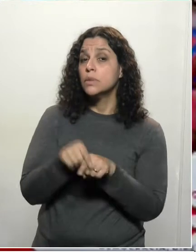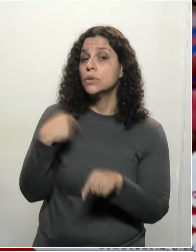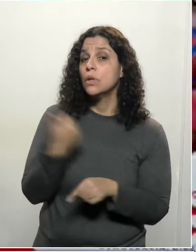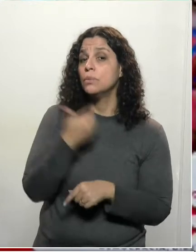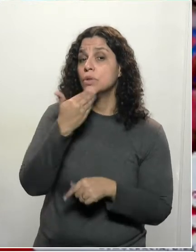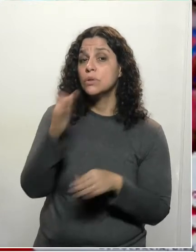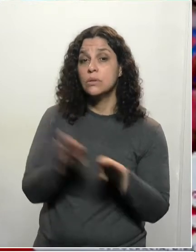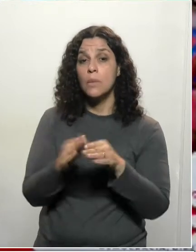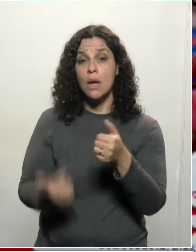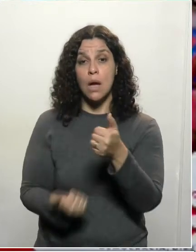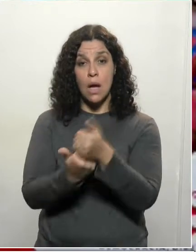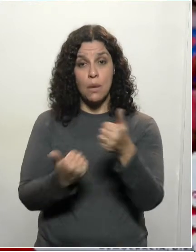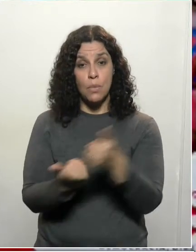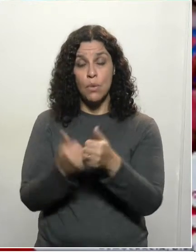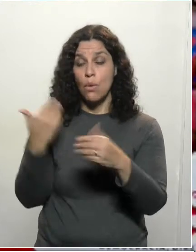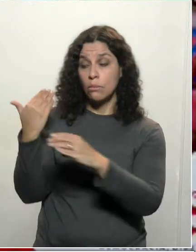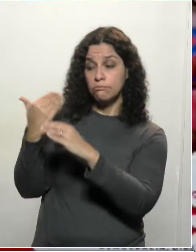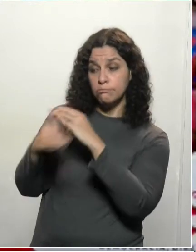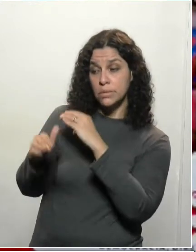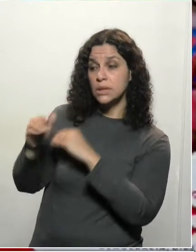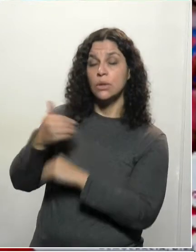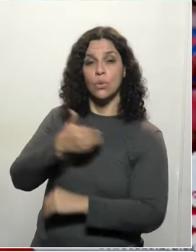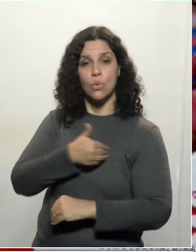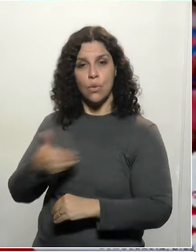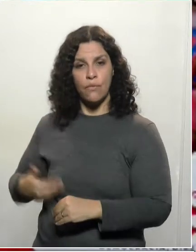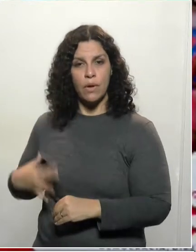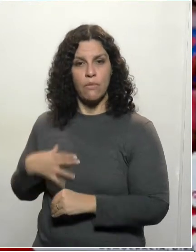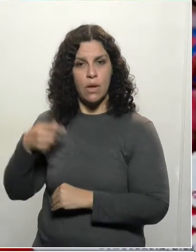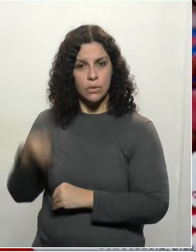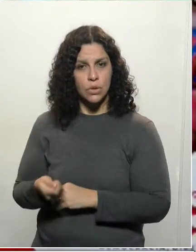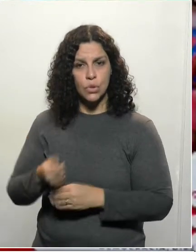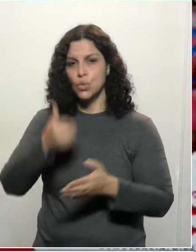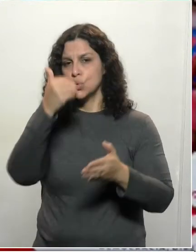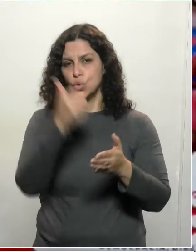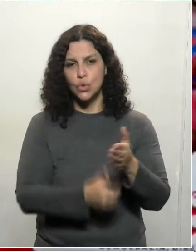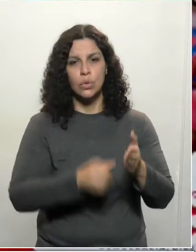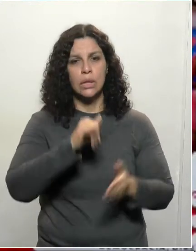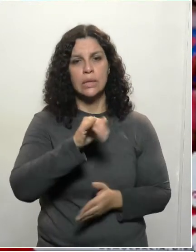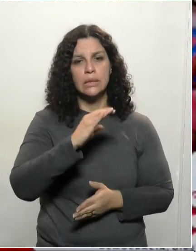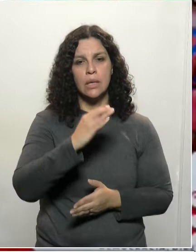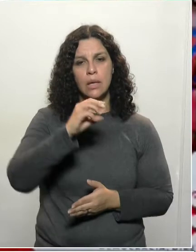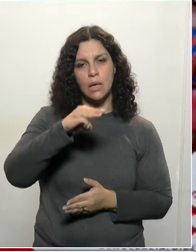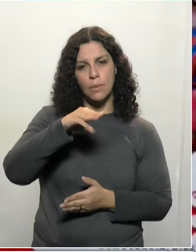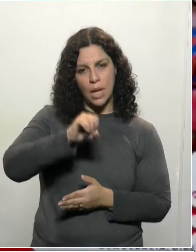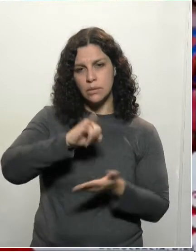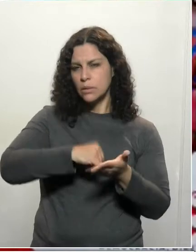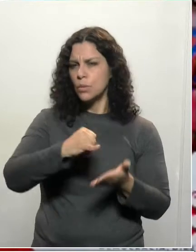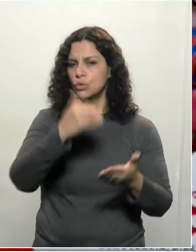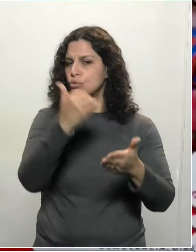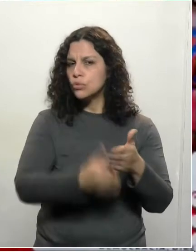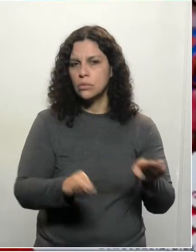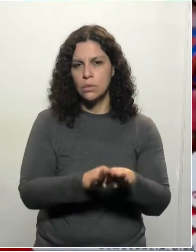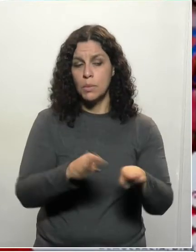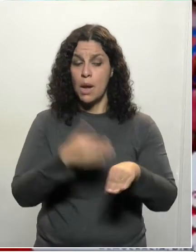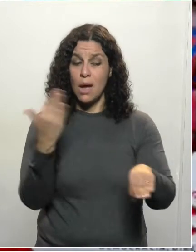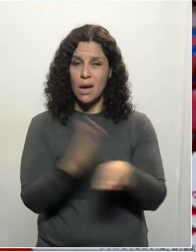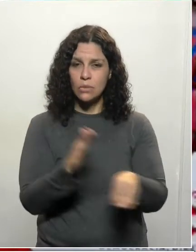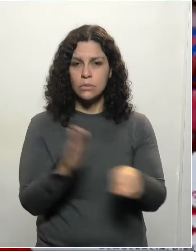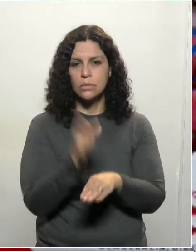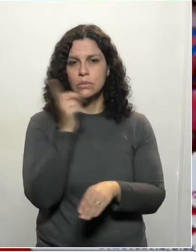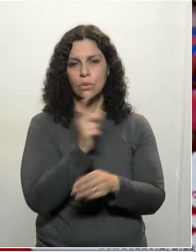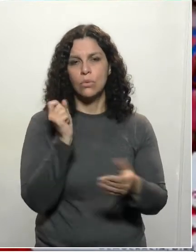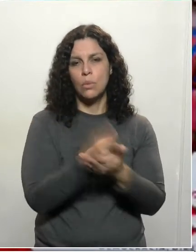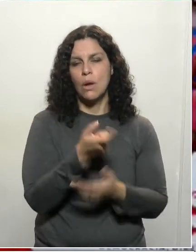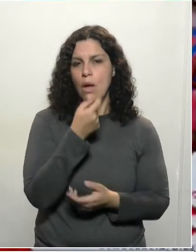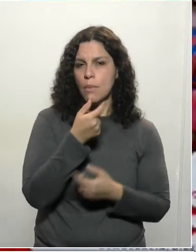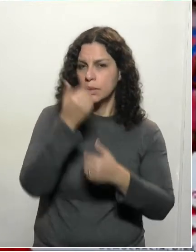pedir apoio nesse requerimento, que o governador, então, isente de ICMS esse medicamento para ajudar, para contribuir com a vida do